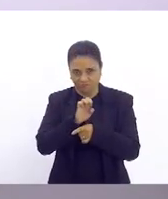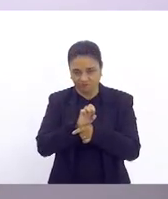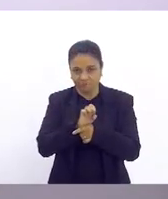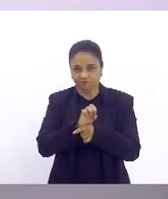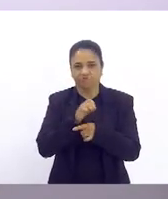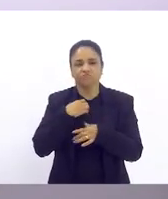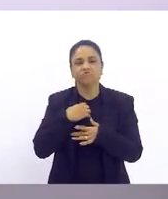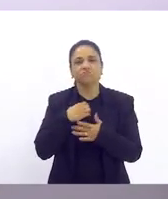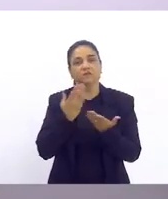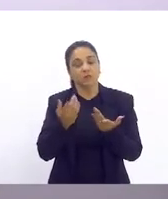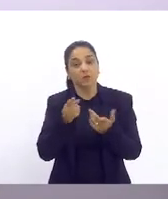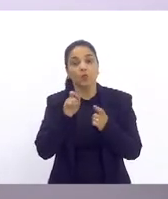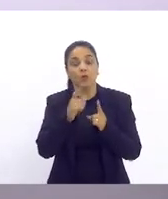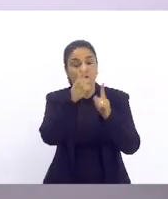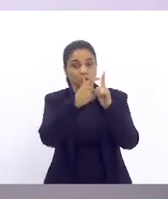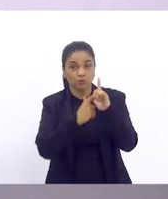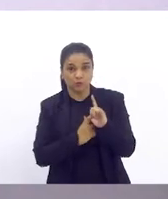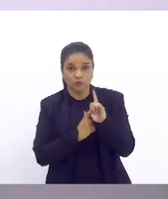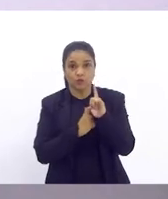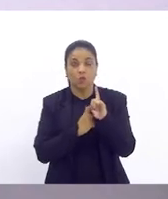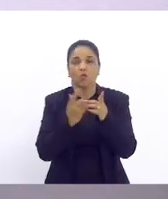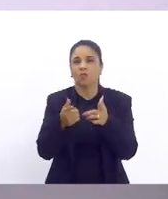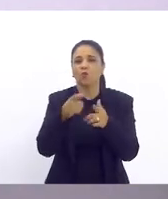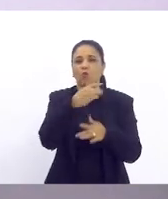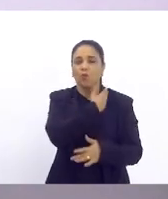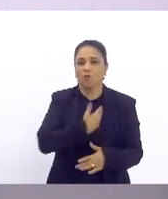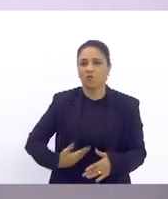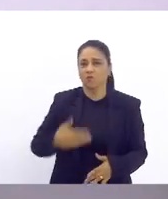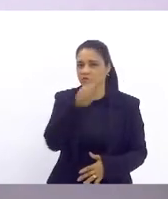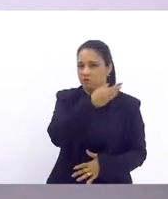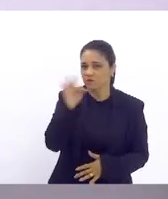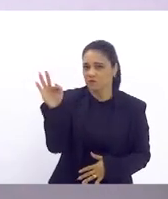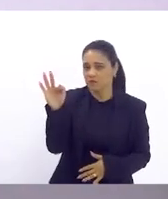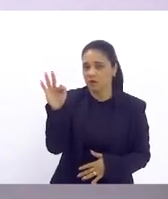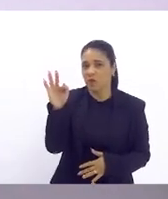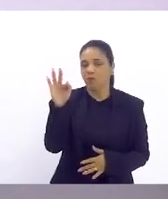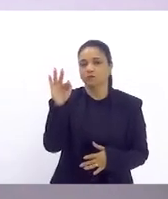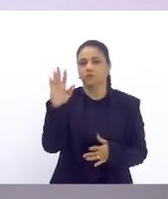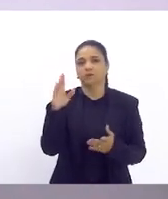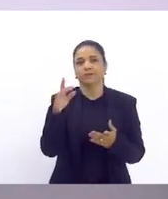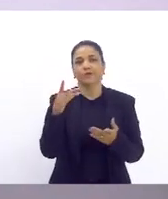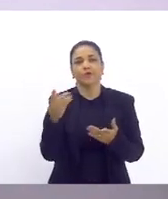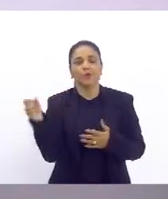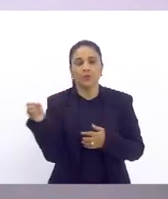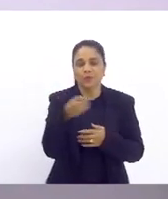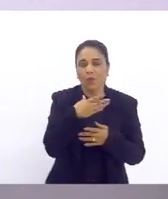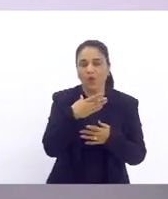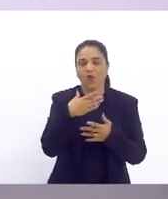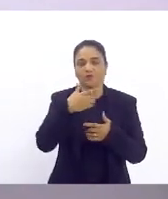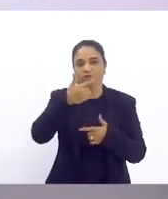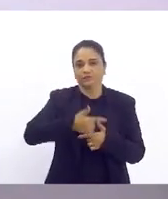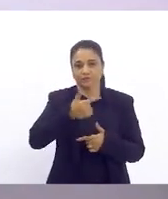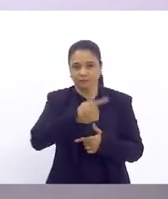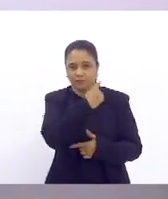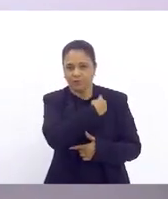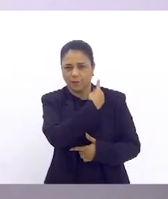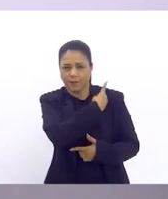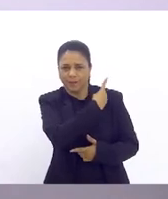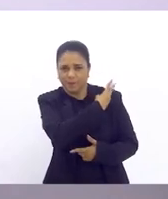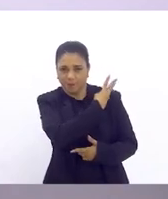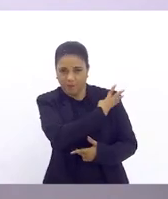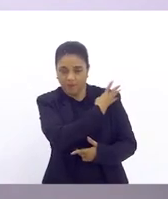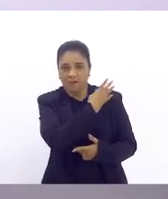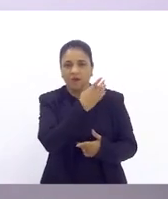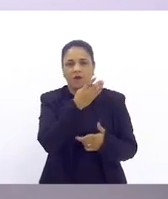dessa suspensão que foi feita pelo Governo Federal da implementação do novo ensino médio que a princípio